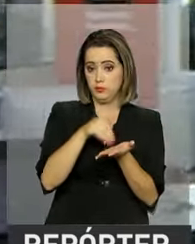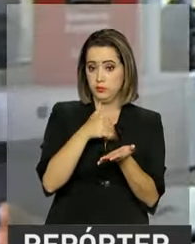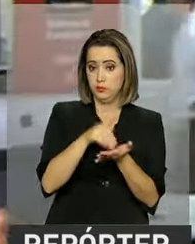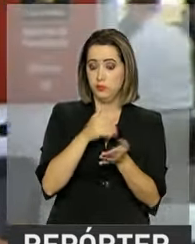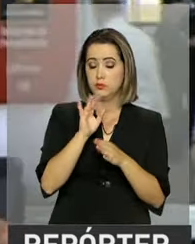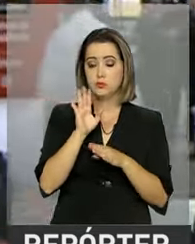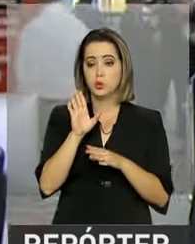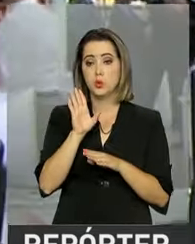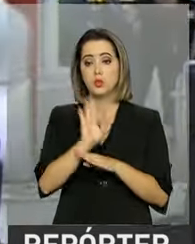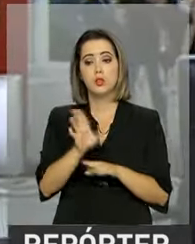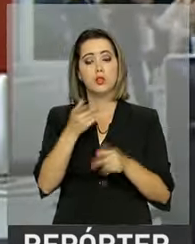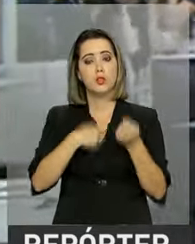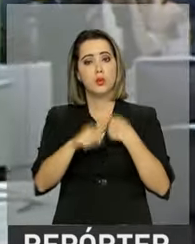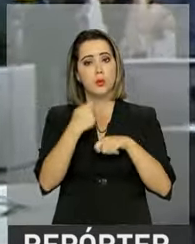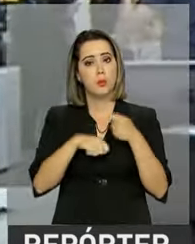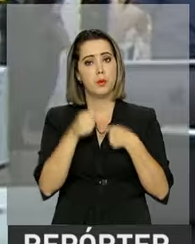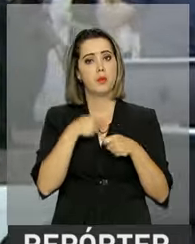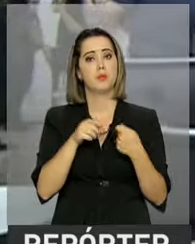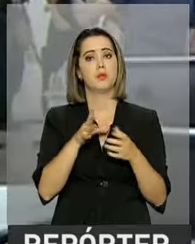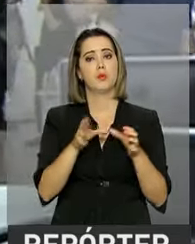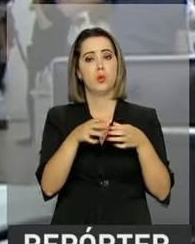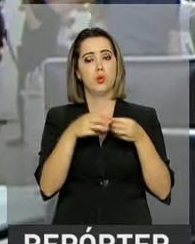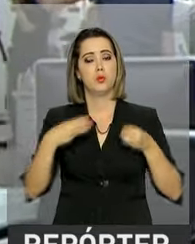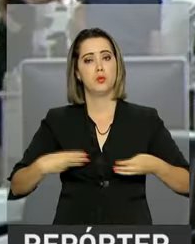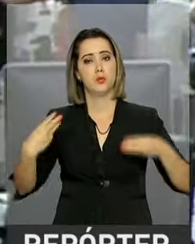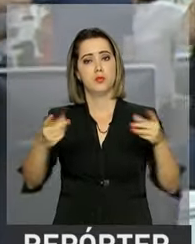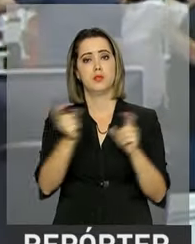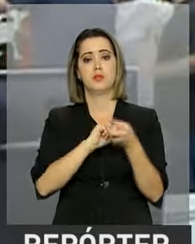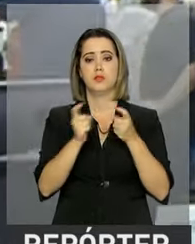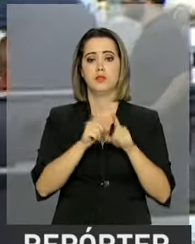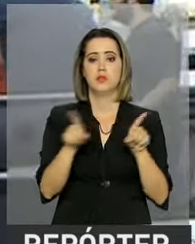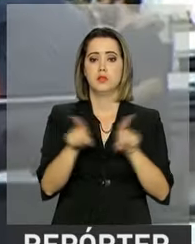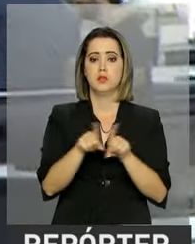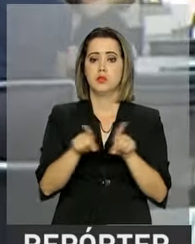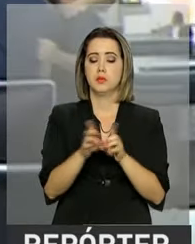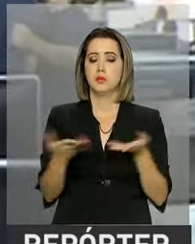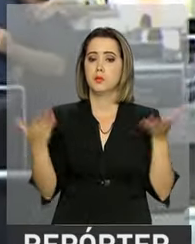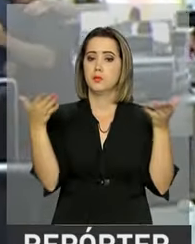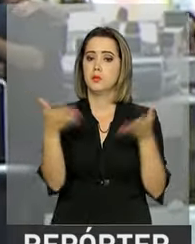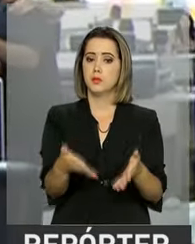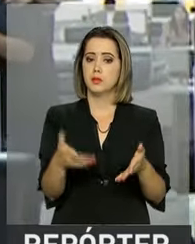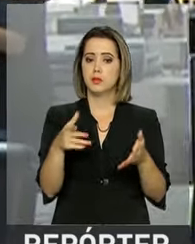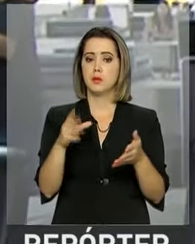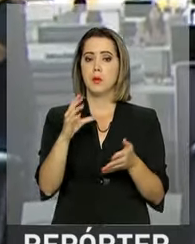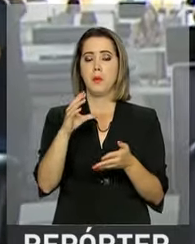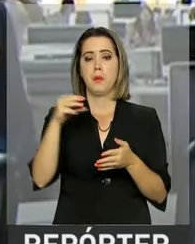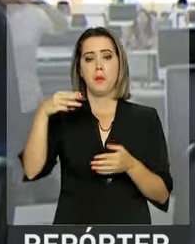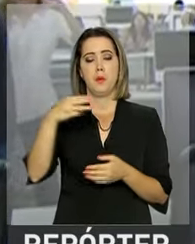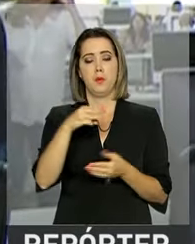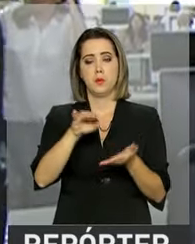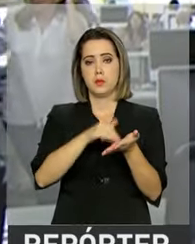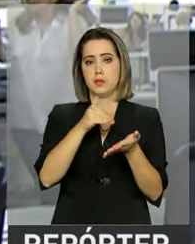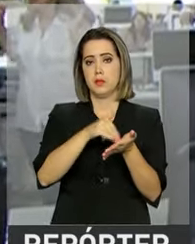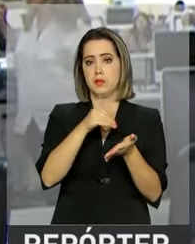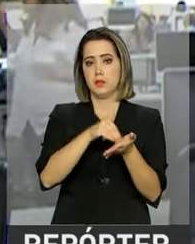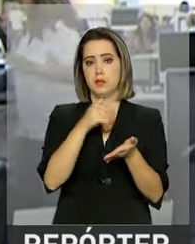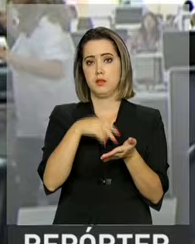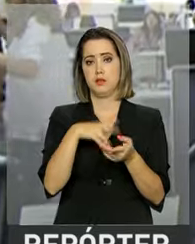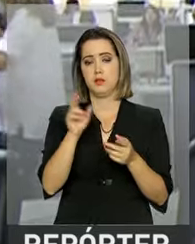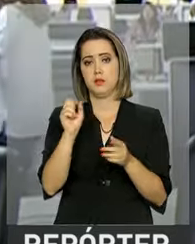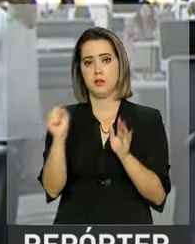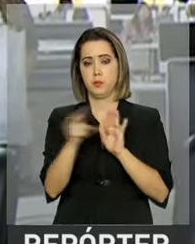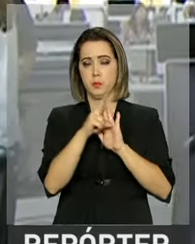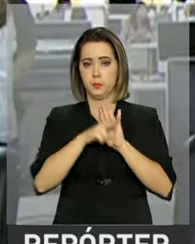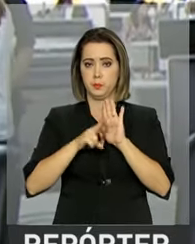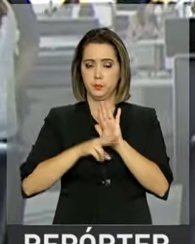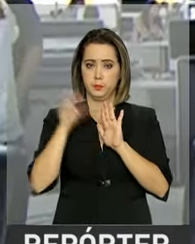de acompanhamento econômico do Ministério da Fazenda e quem também participou do debate foi Marcelo Caetano que é o secretário de previdência